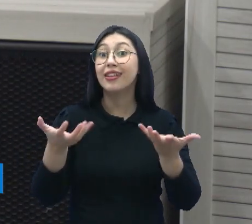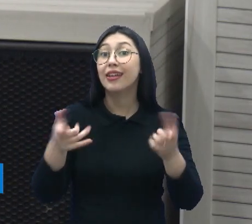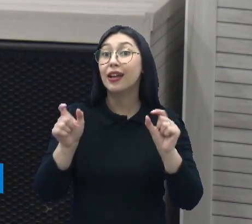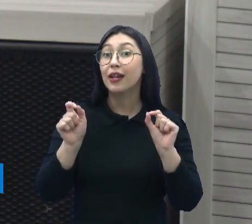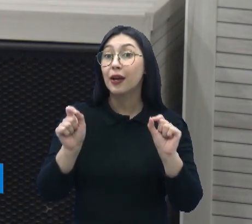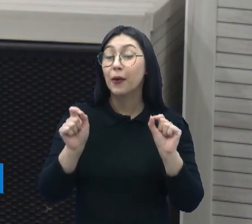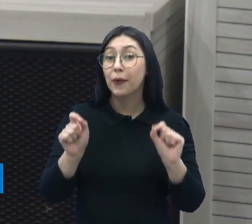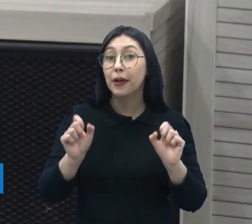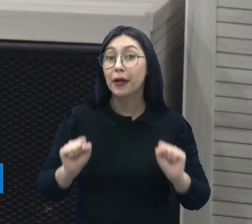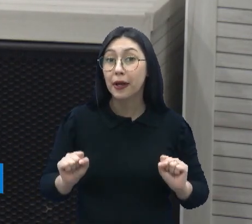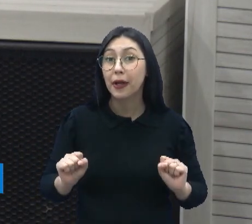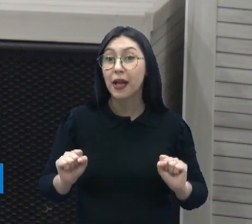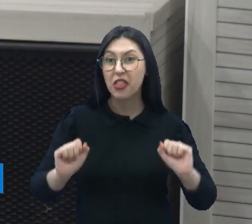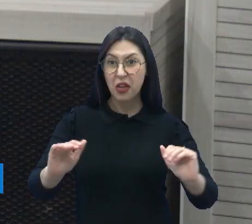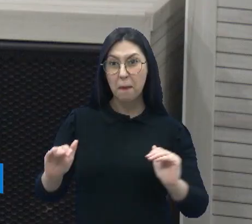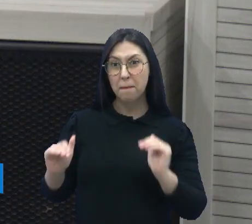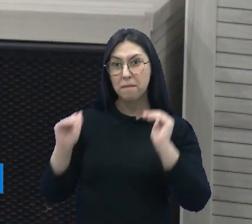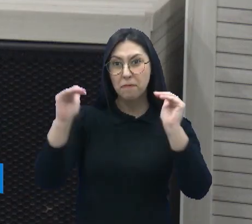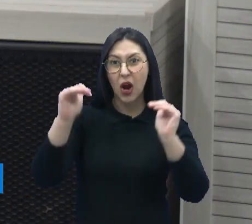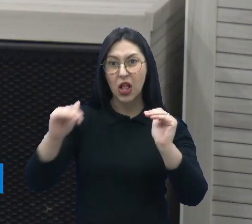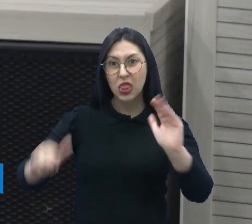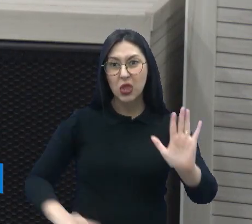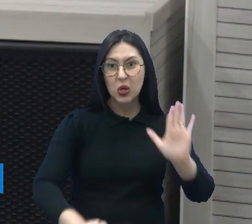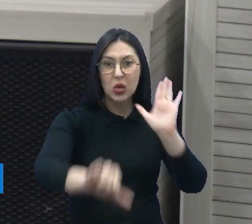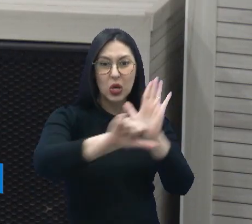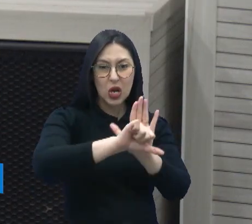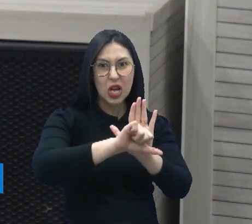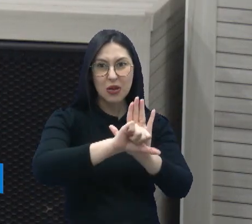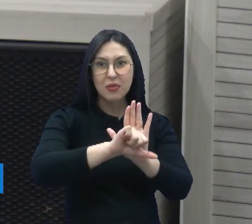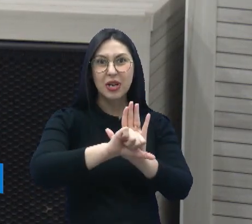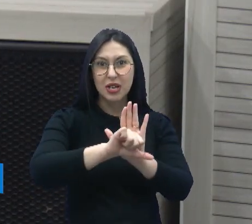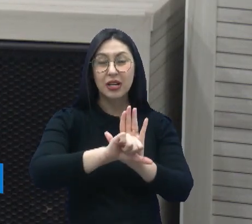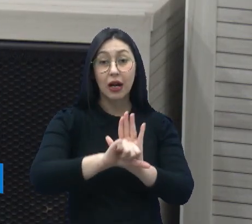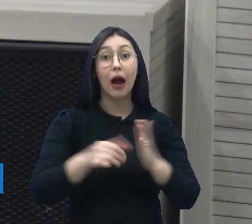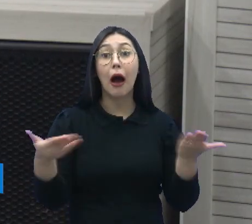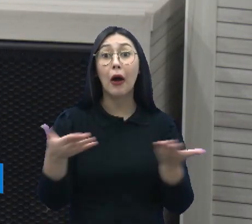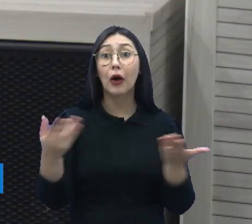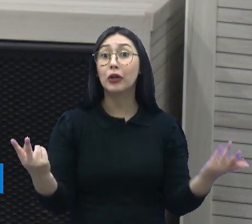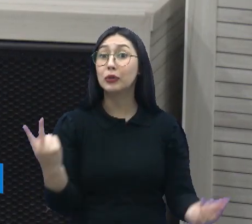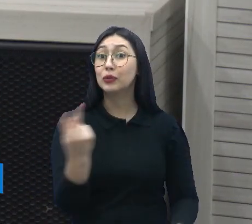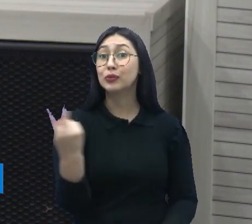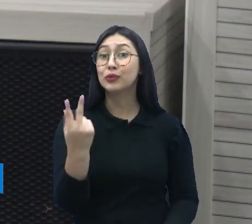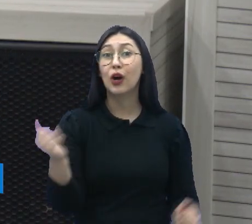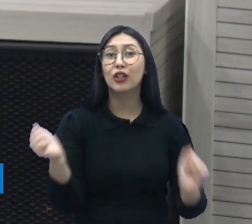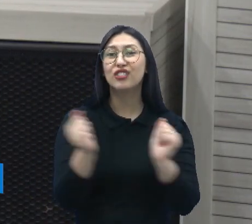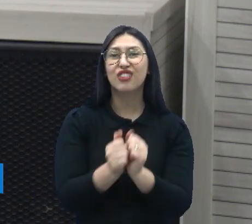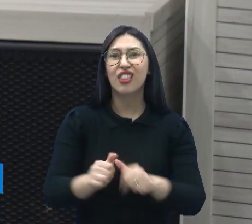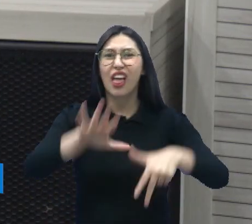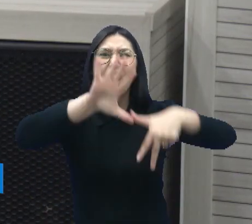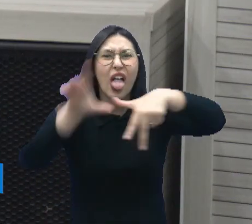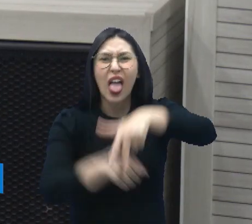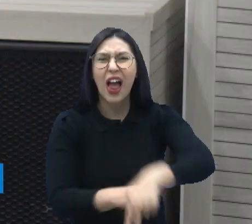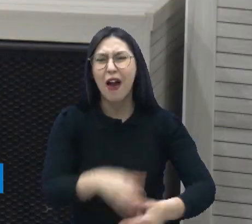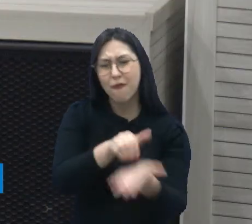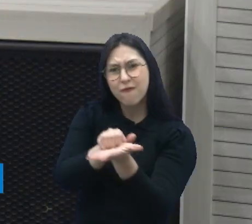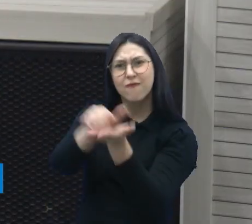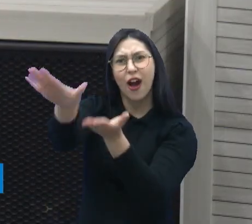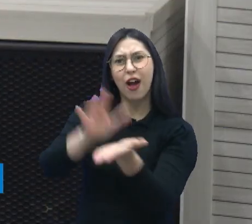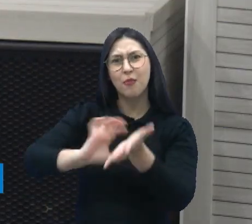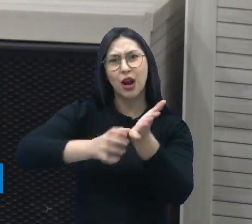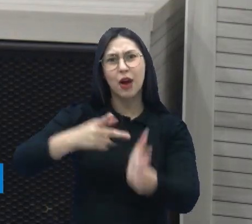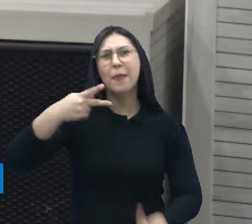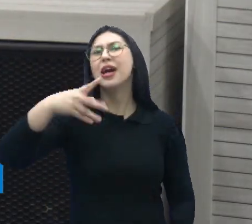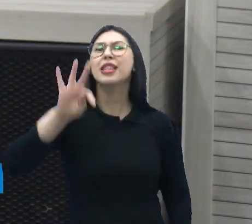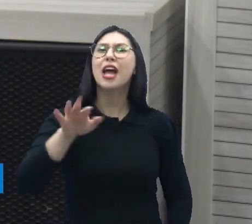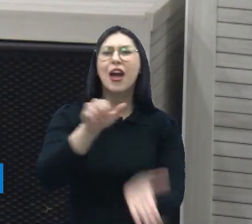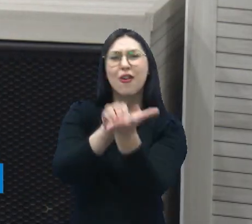Geraldo Alckmin quer voltar à cena do crime, tá os dois lá. Corruptos, fora PT!